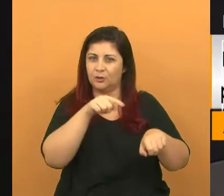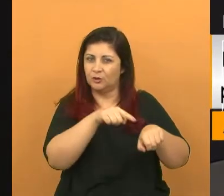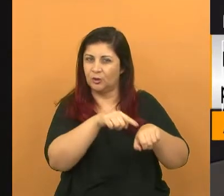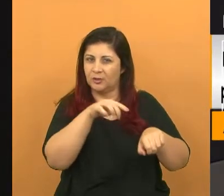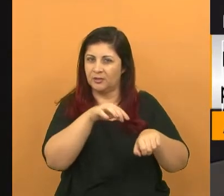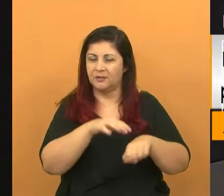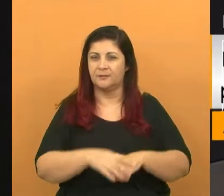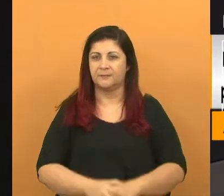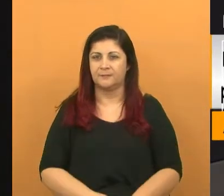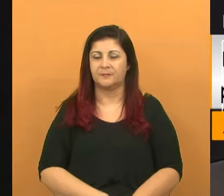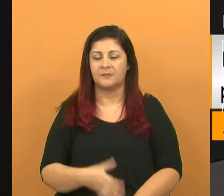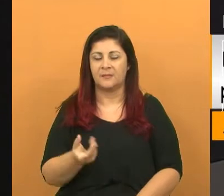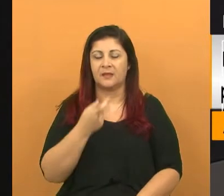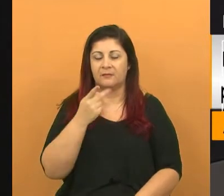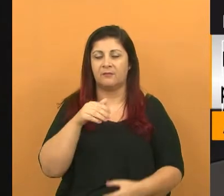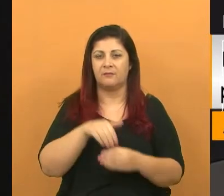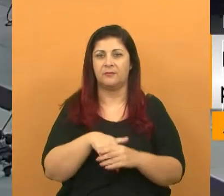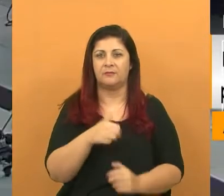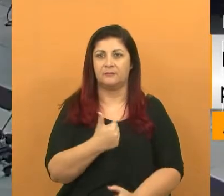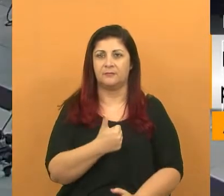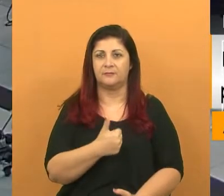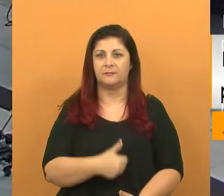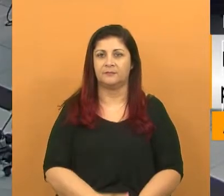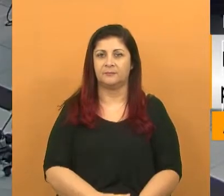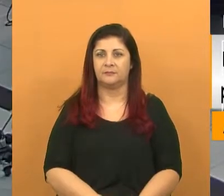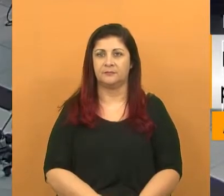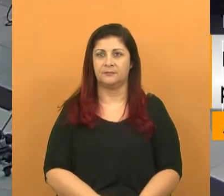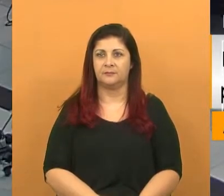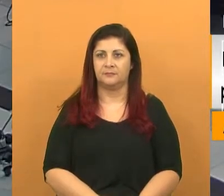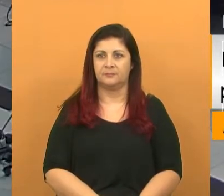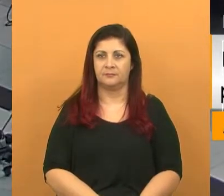Mas quero aqui encaminhar o meu voto favorável.